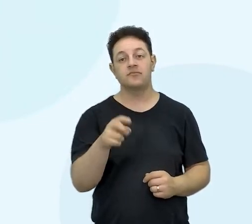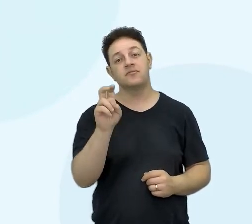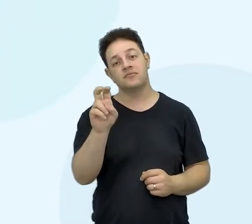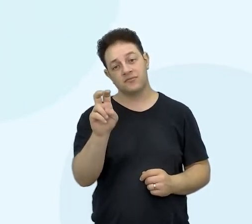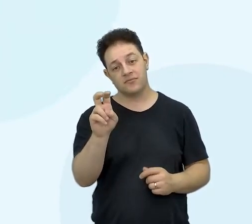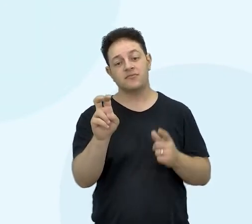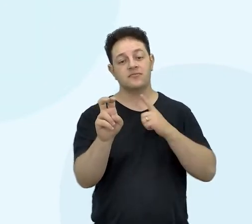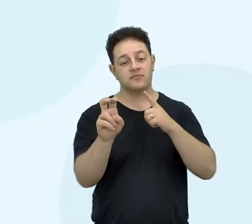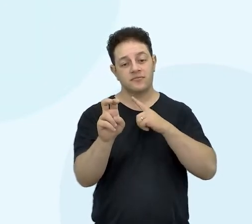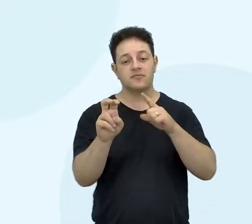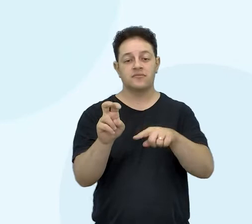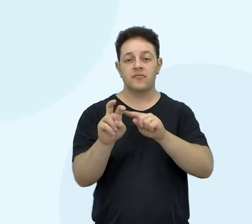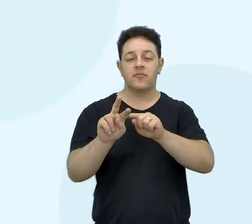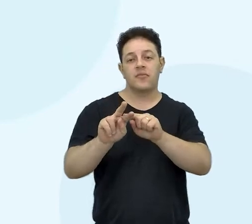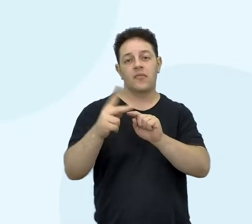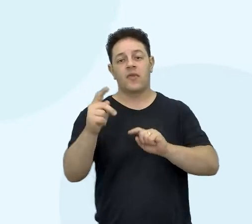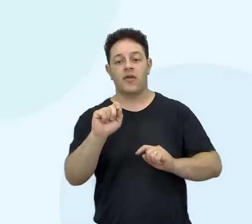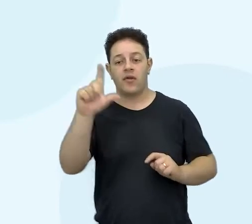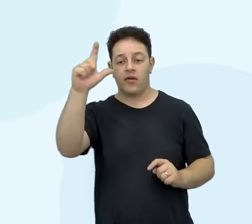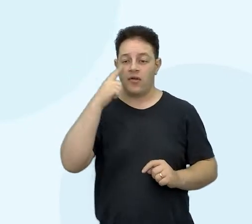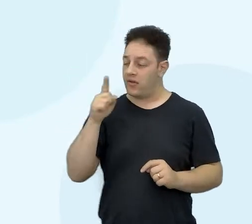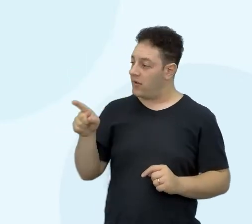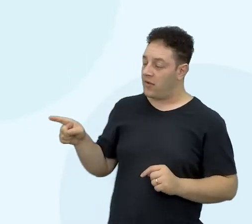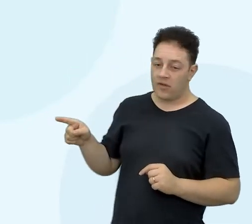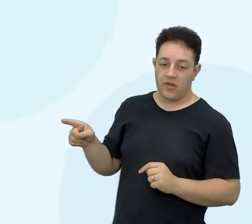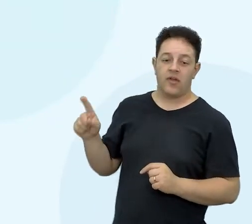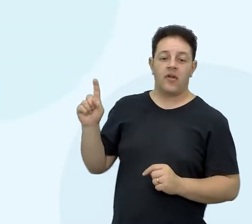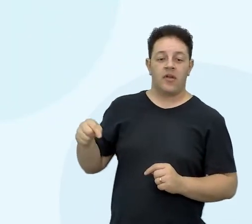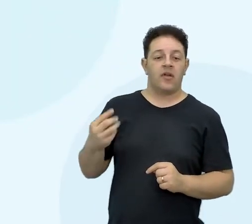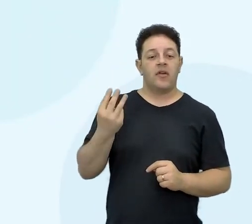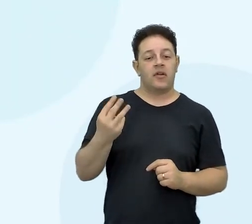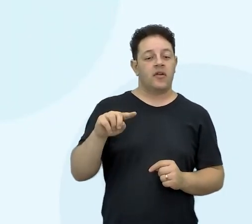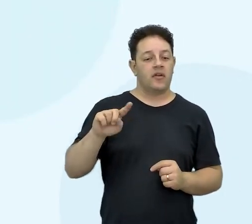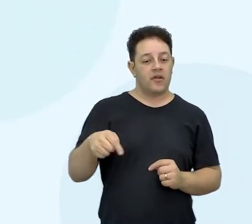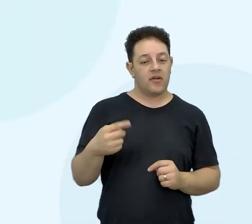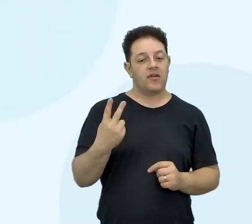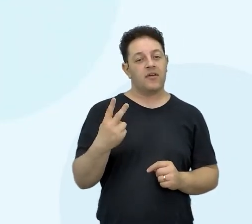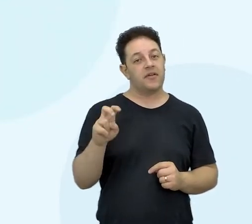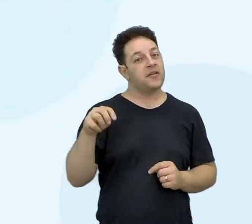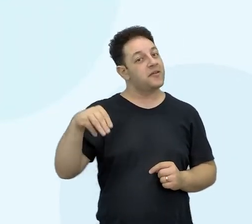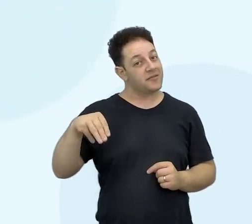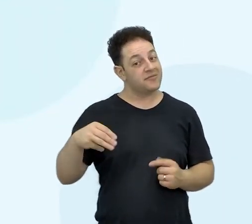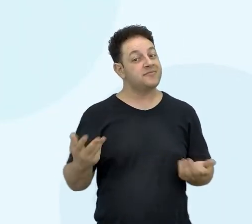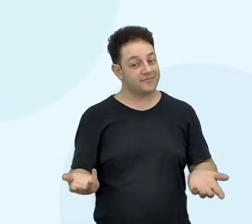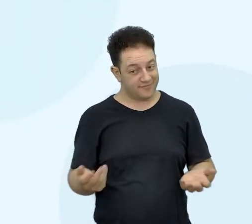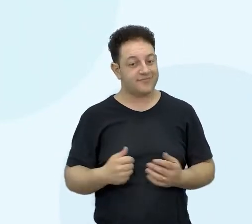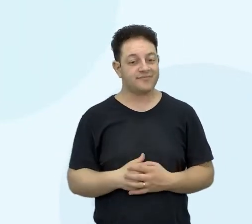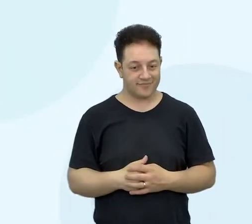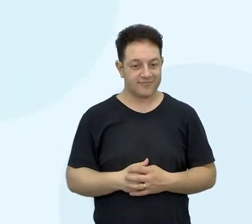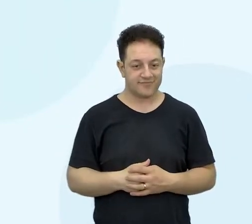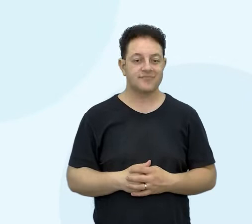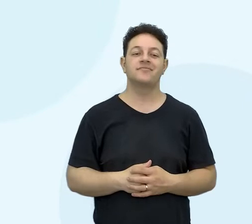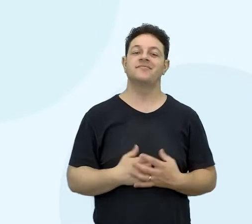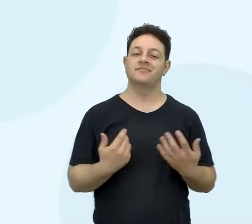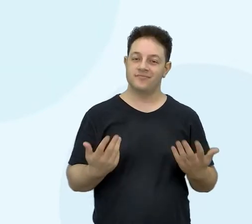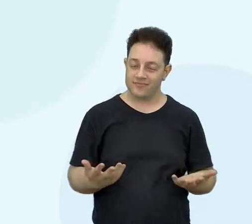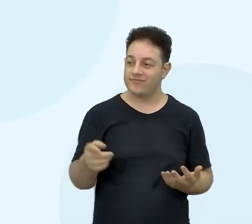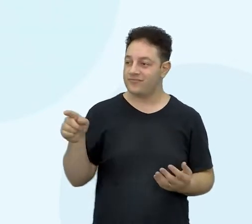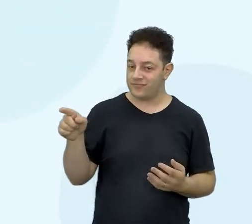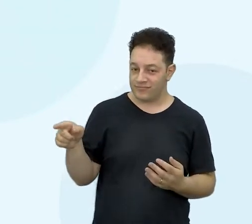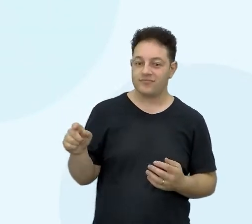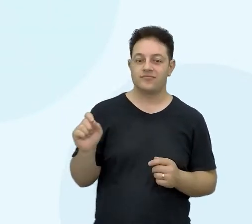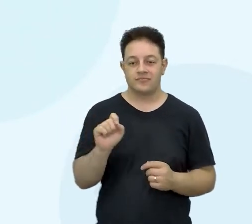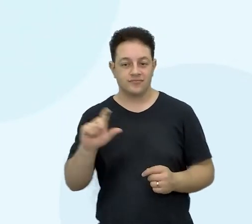32,5, tem uma proporcionalidade também com a medida que está indicadinha ali embaixo, tá vendo? Ó? E esse tipo de